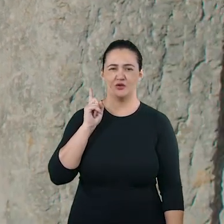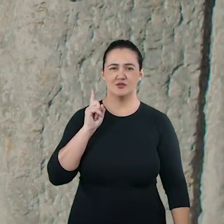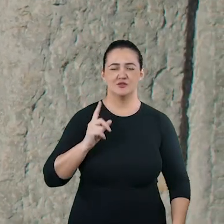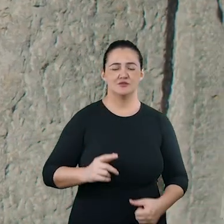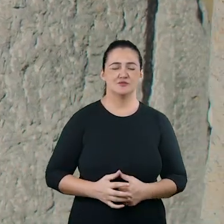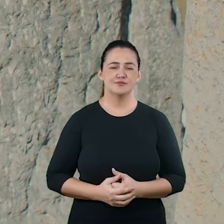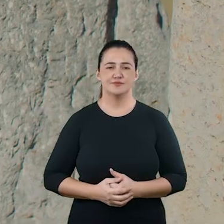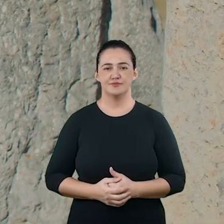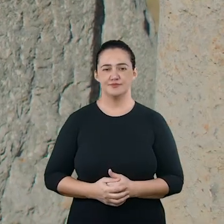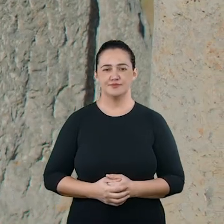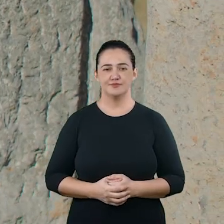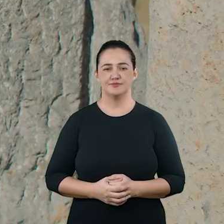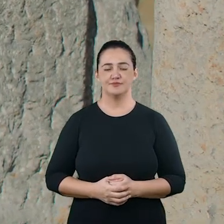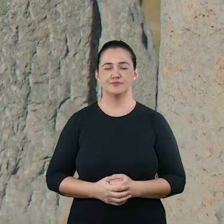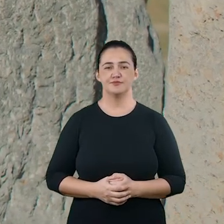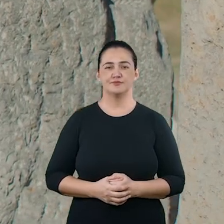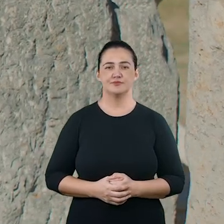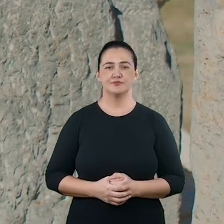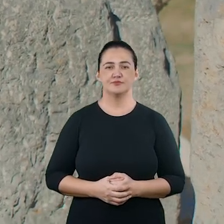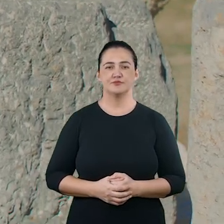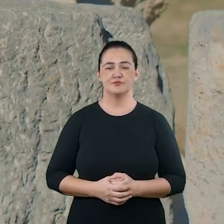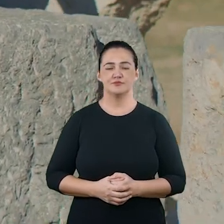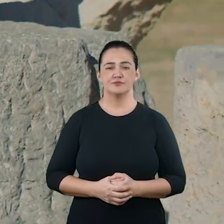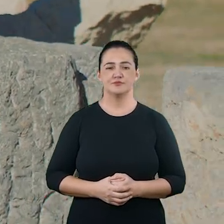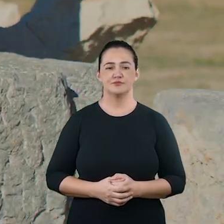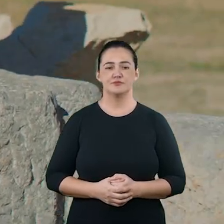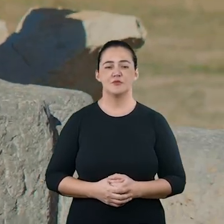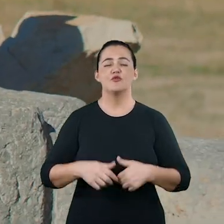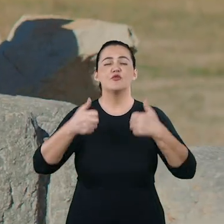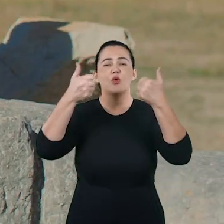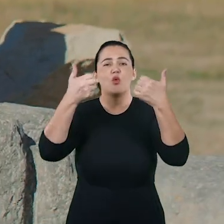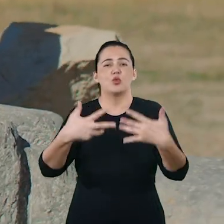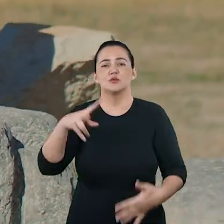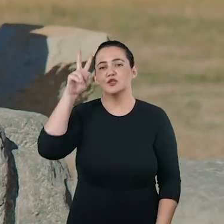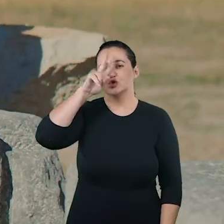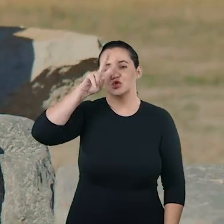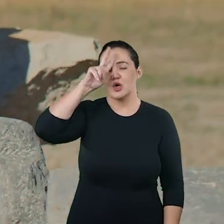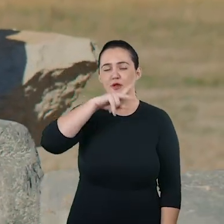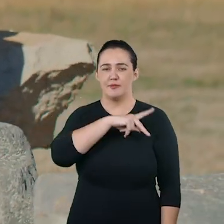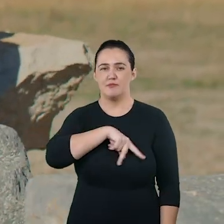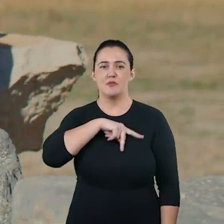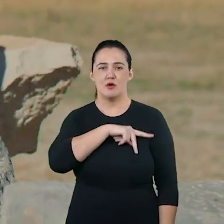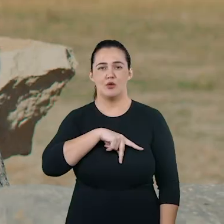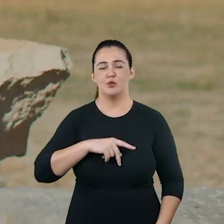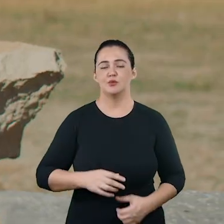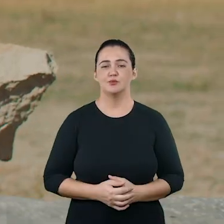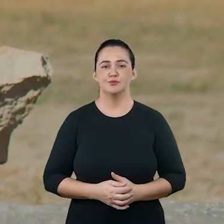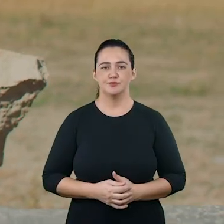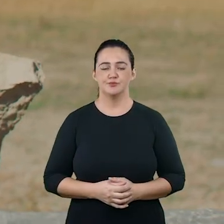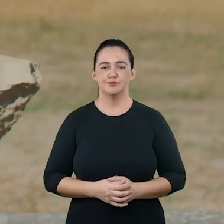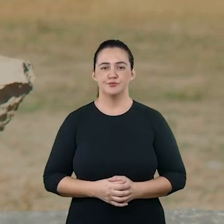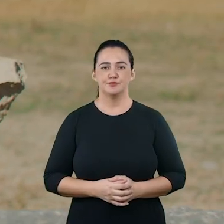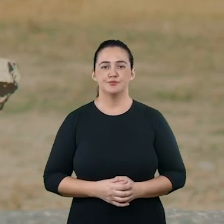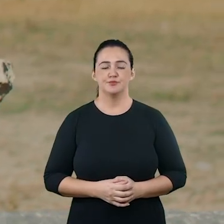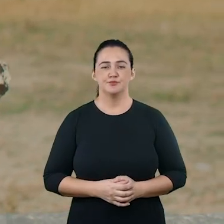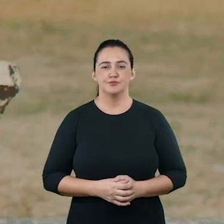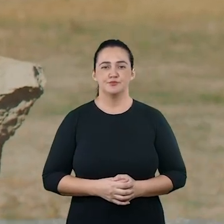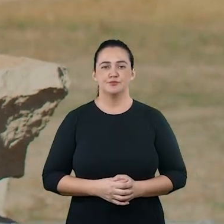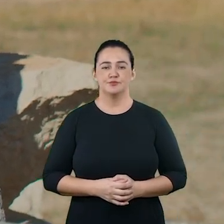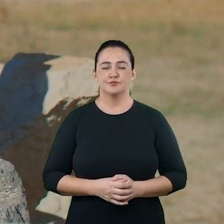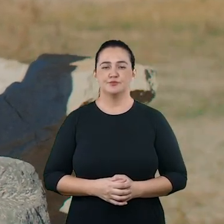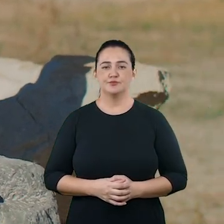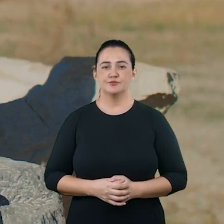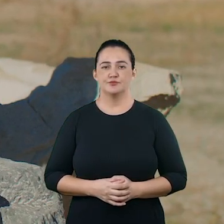assentar e contar um pouquinho dessa história do apóstolo Paulo para vocês. A parte de